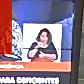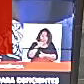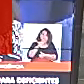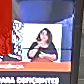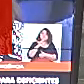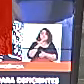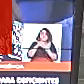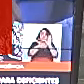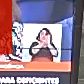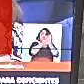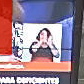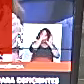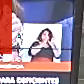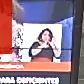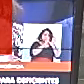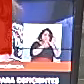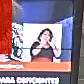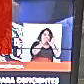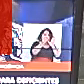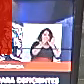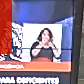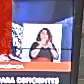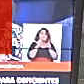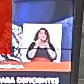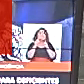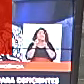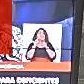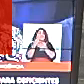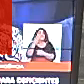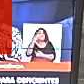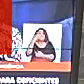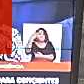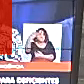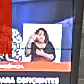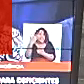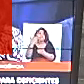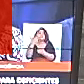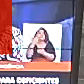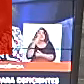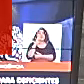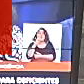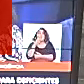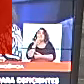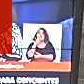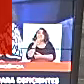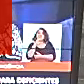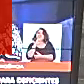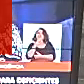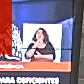nosso caso, as viagens convencionais no transporte intermunicipal, elas representam